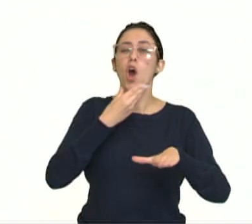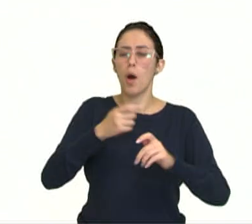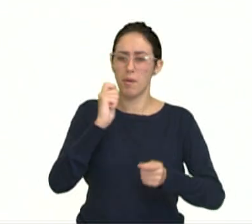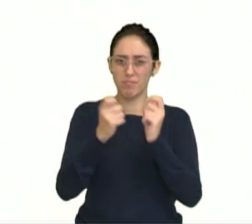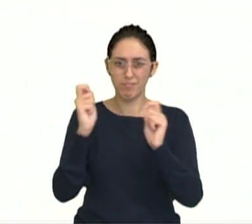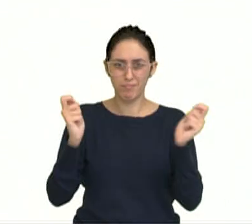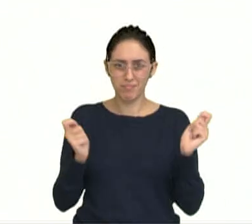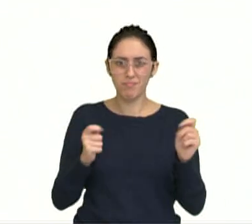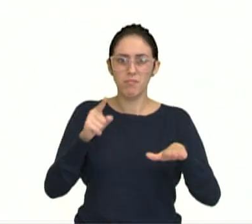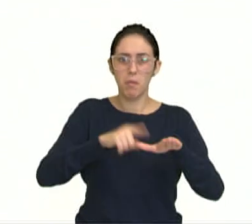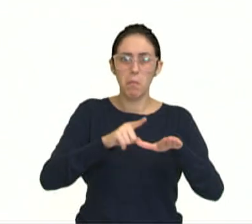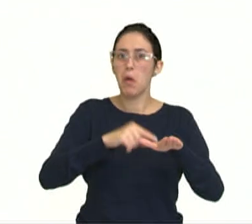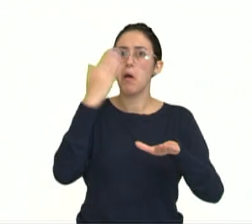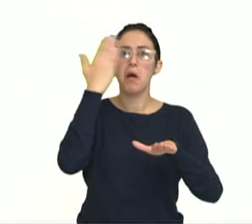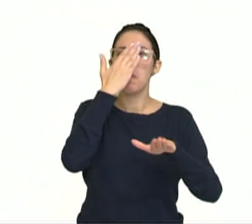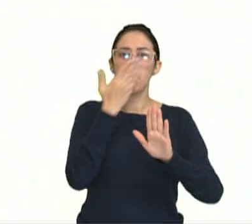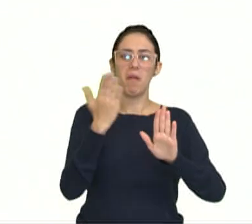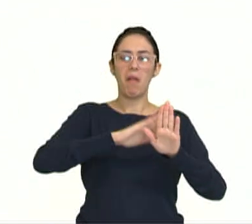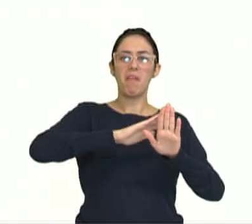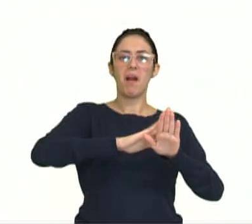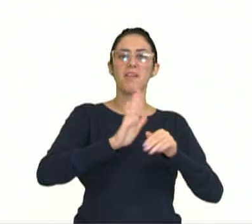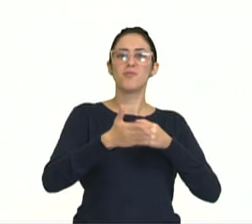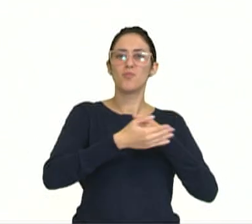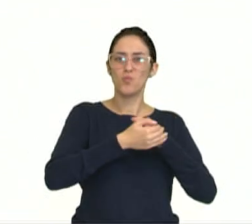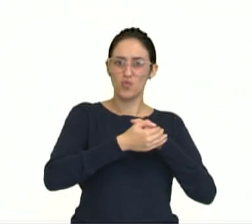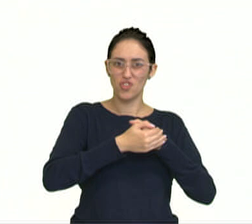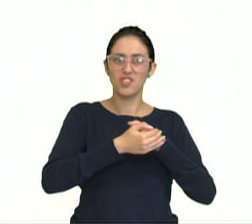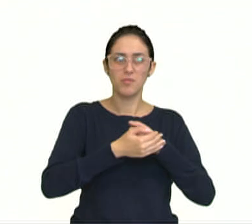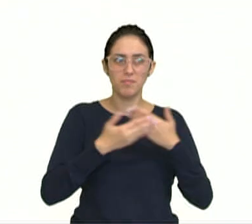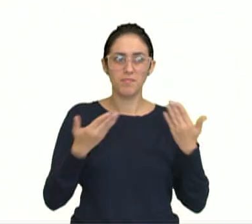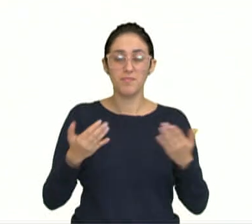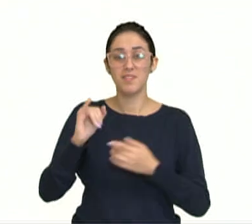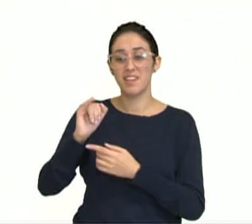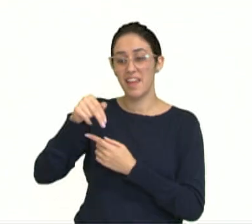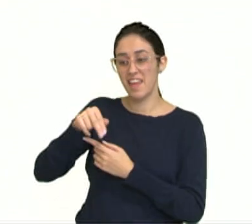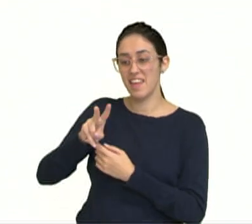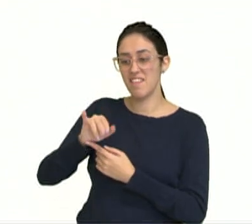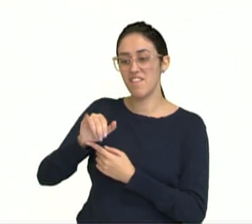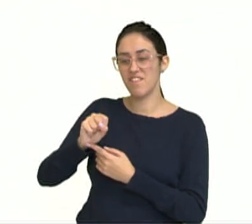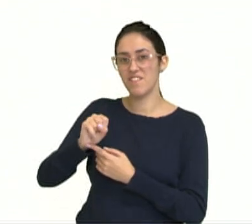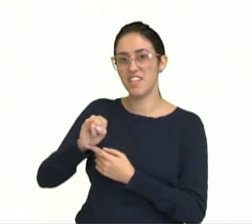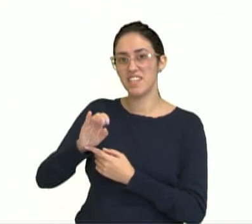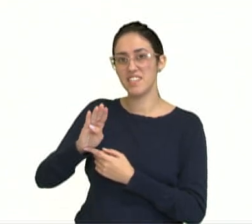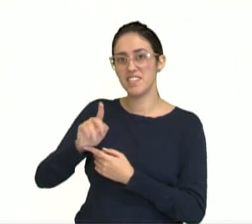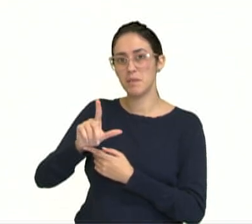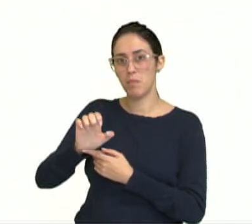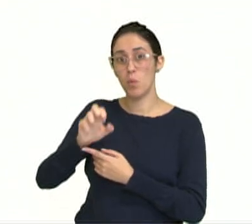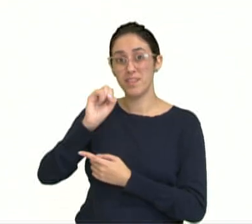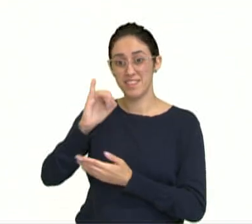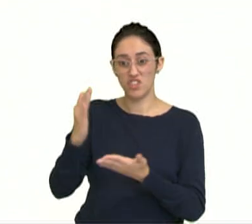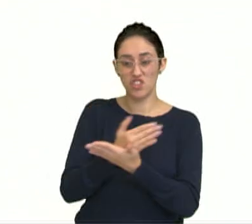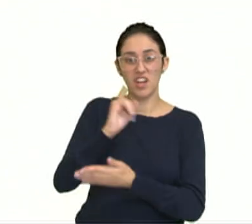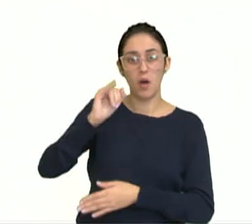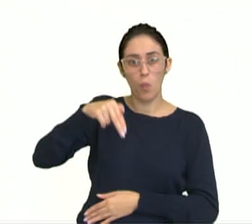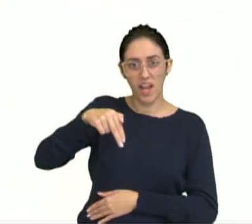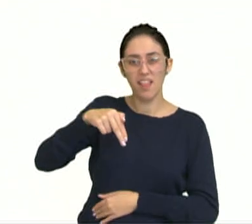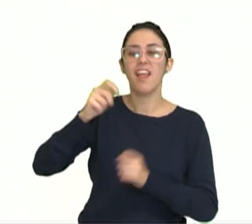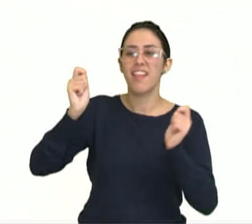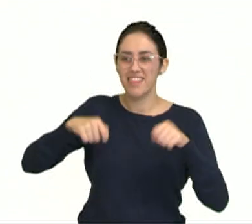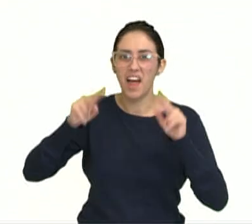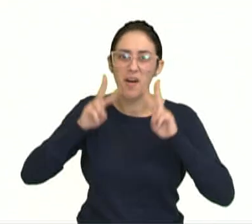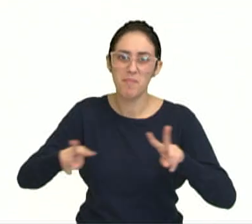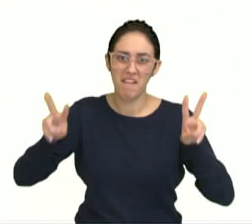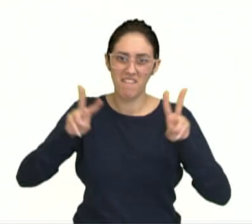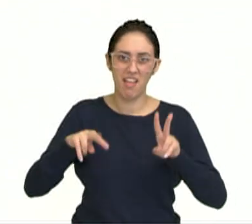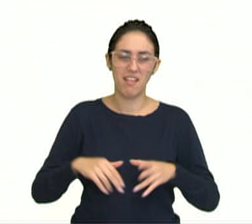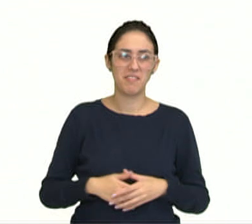ficou invisível atrás da bateria, né? Então, invisible. Se eu tiro in, eu tenho visible.